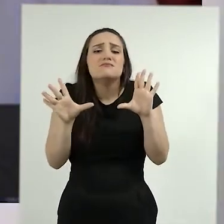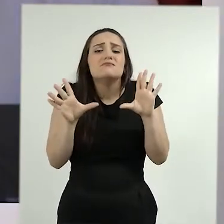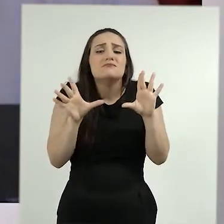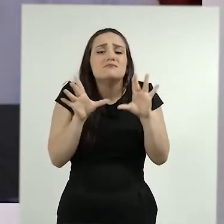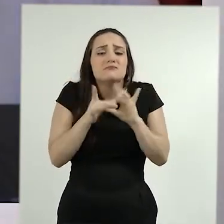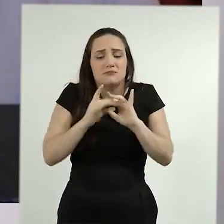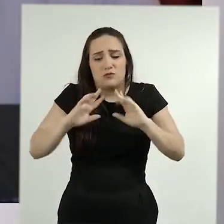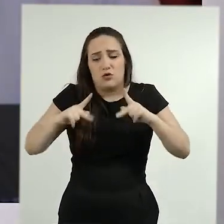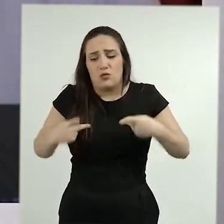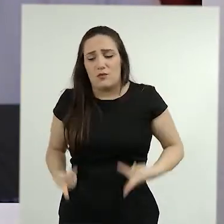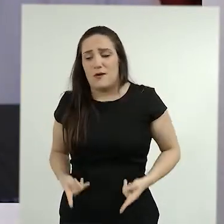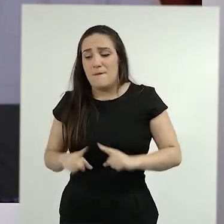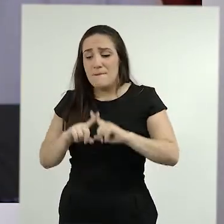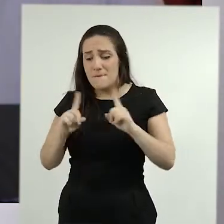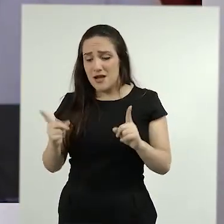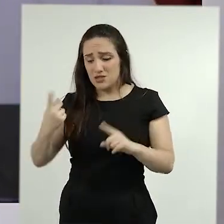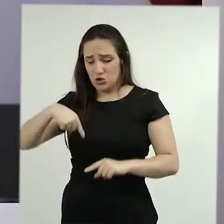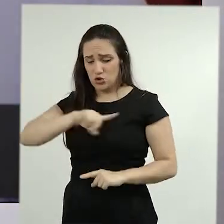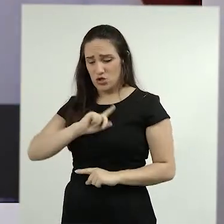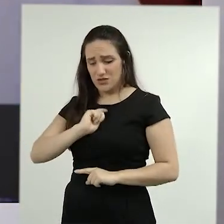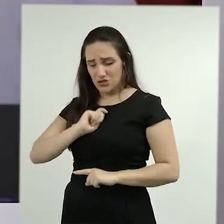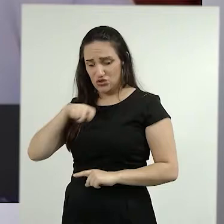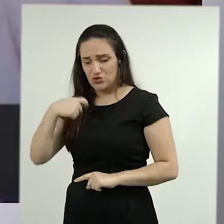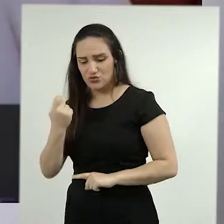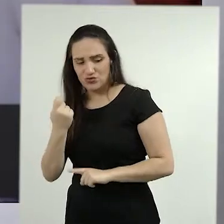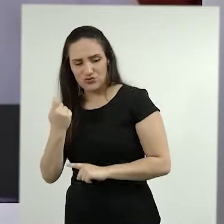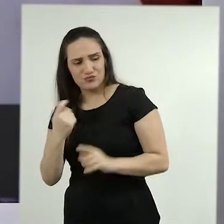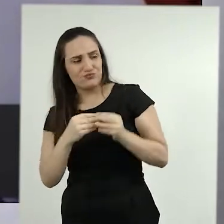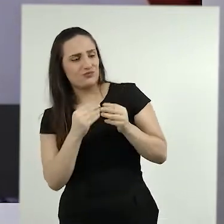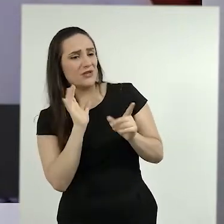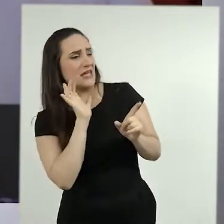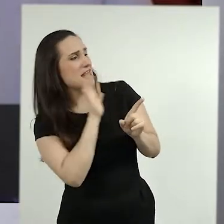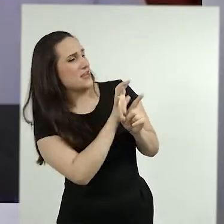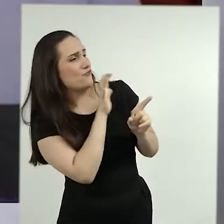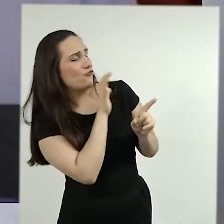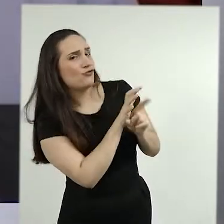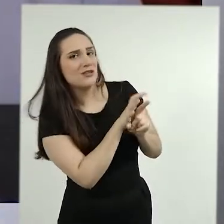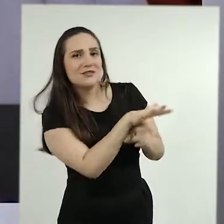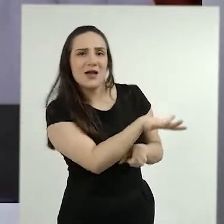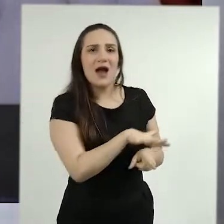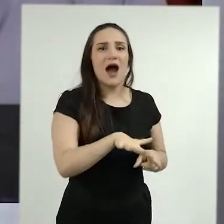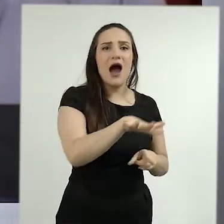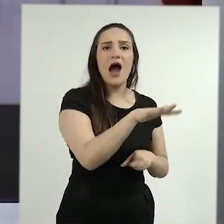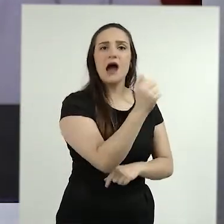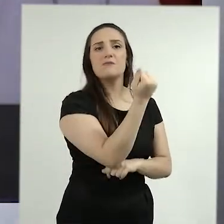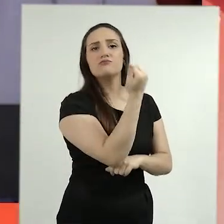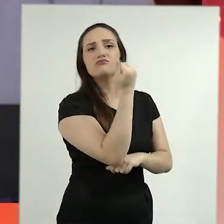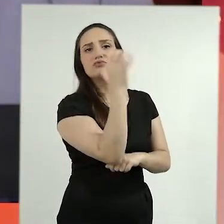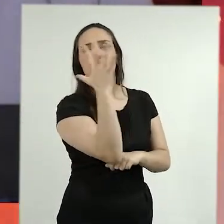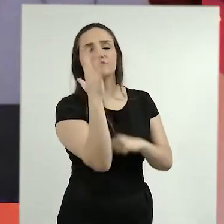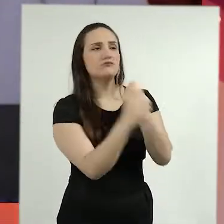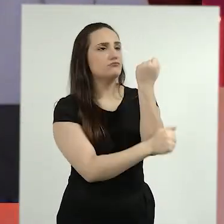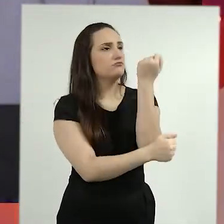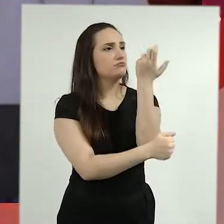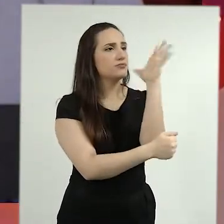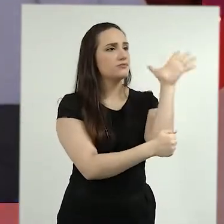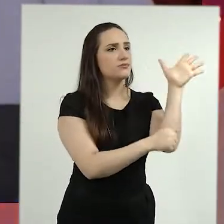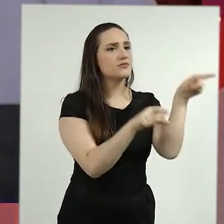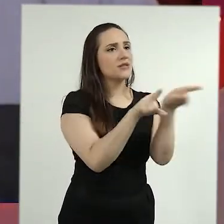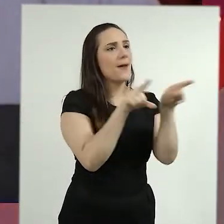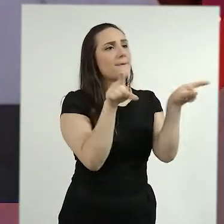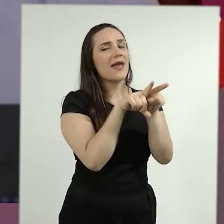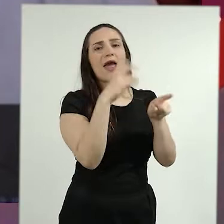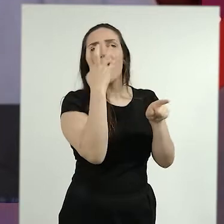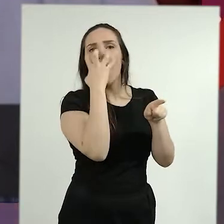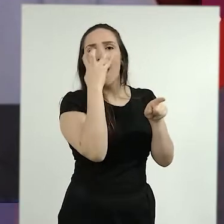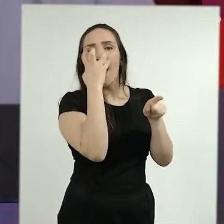ser humano, porque eu acredito que as nossas atitudes elas impactam diretamente de alguma forma na mata, no